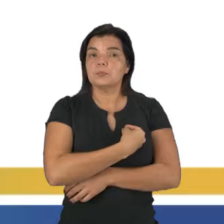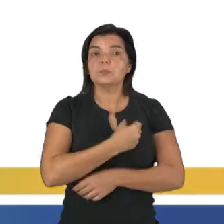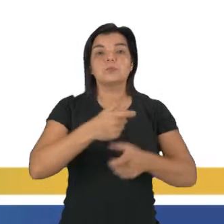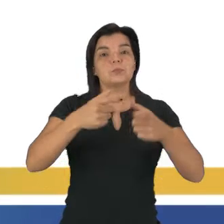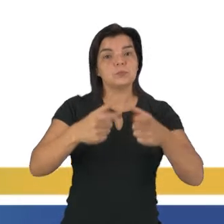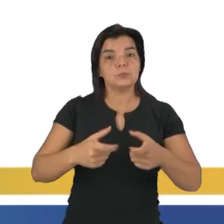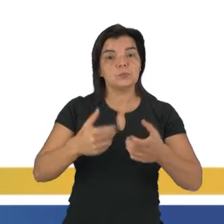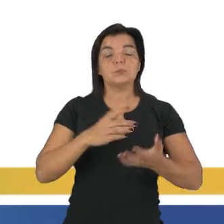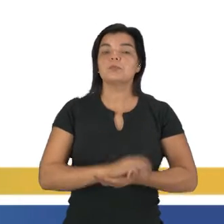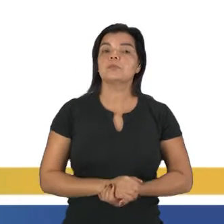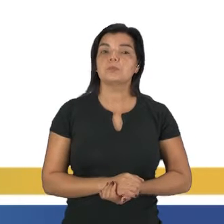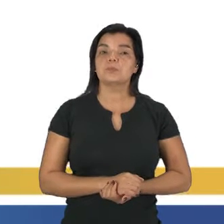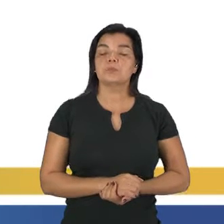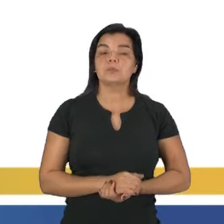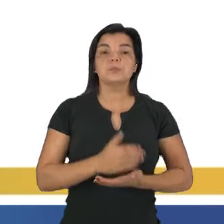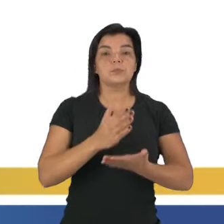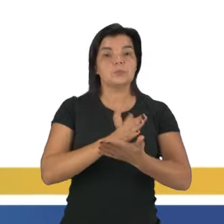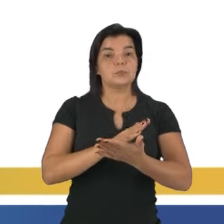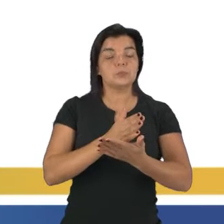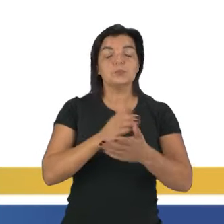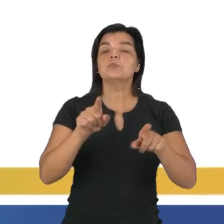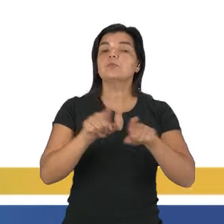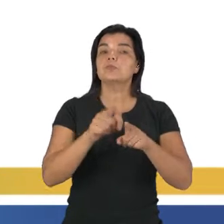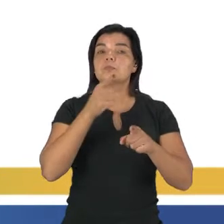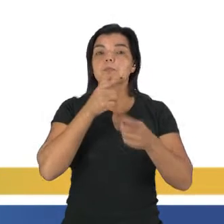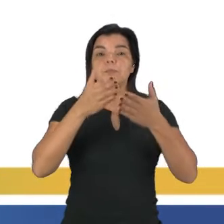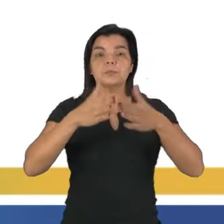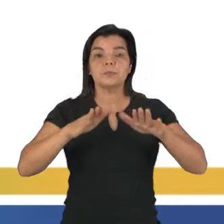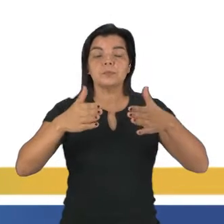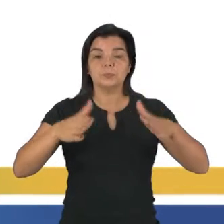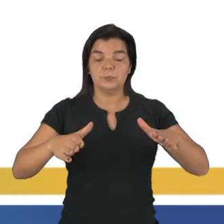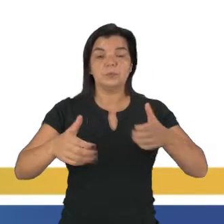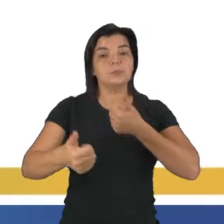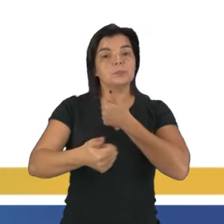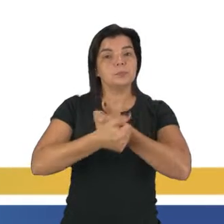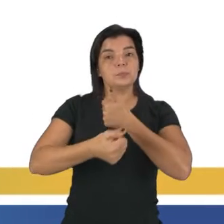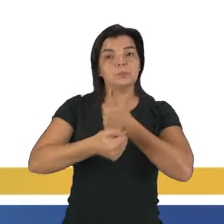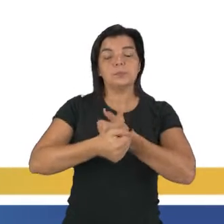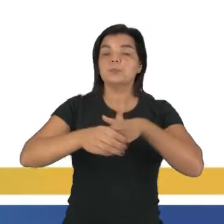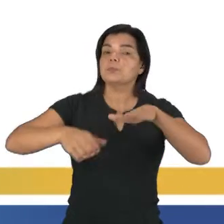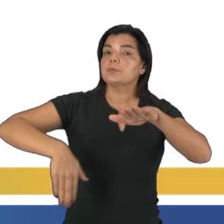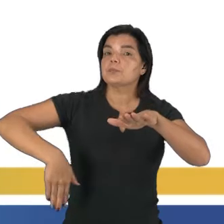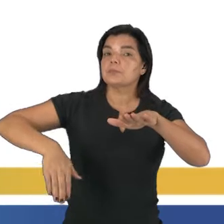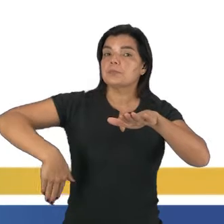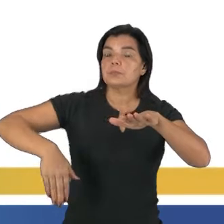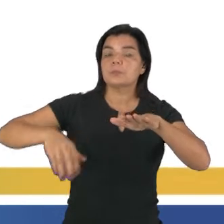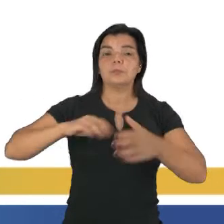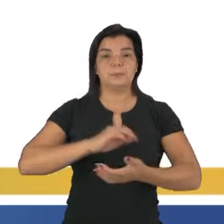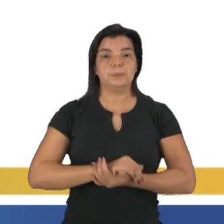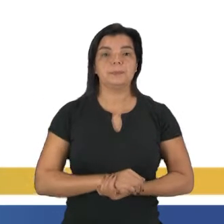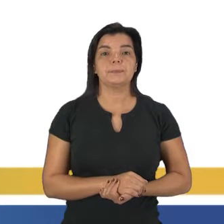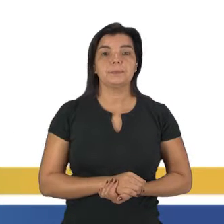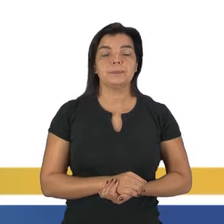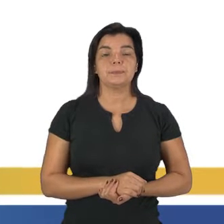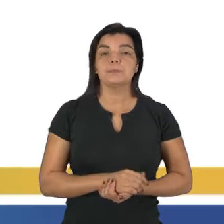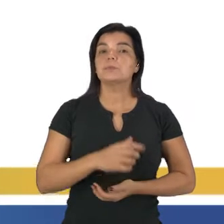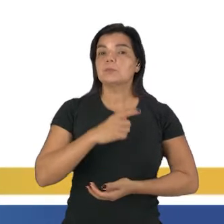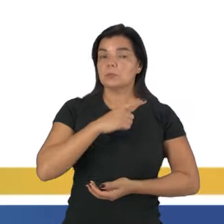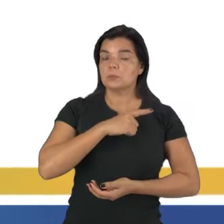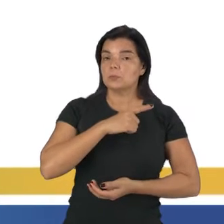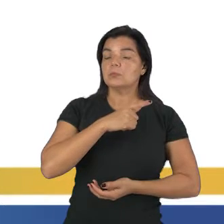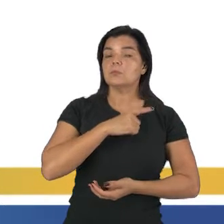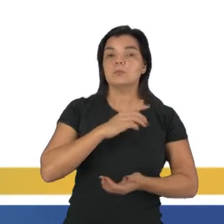região. Litorânea significa toda aquela região próximo ao mar, né? Que